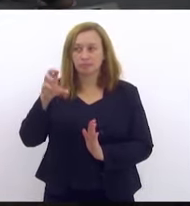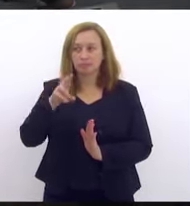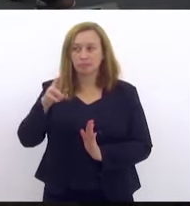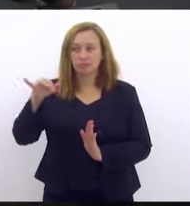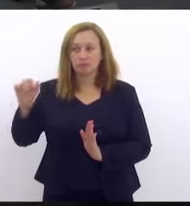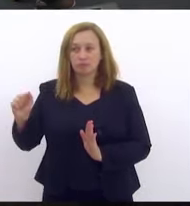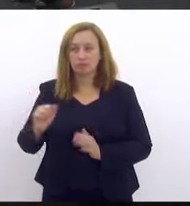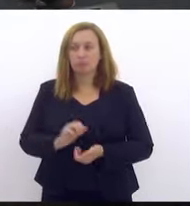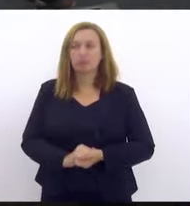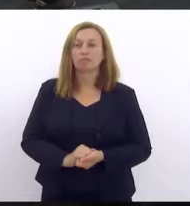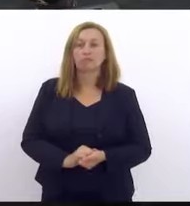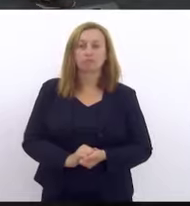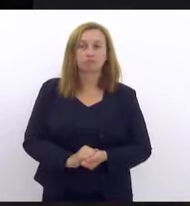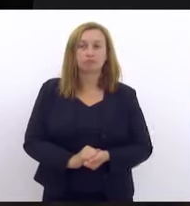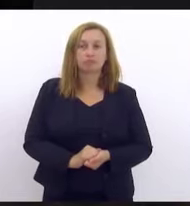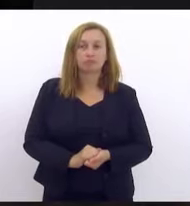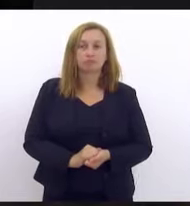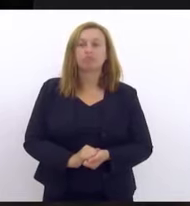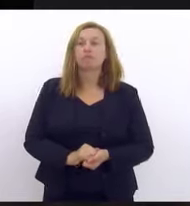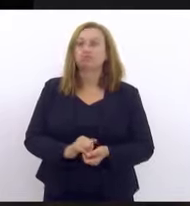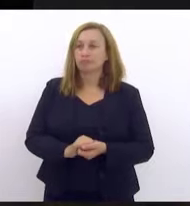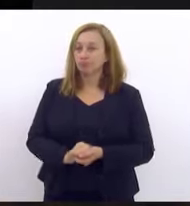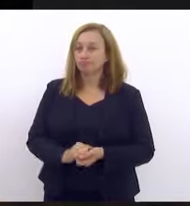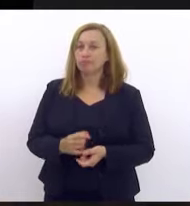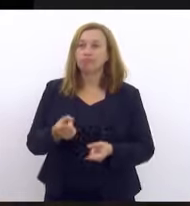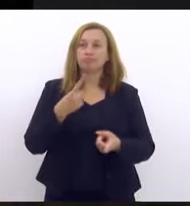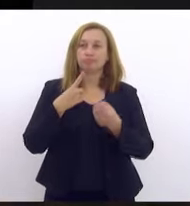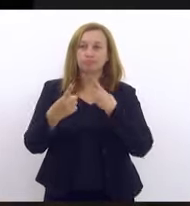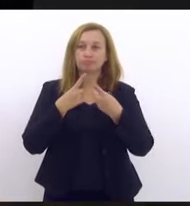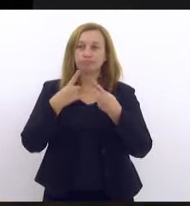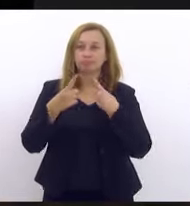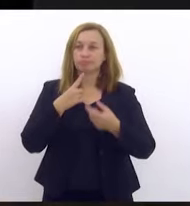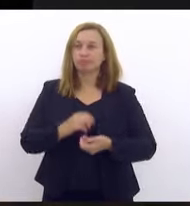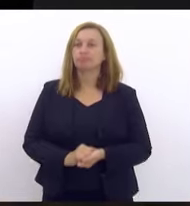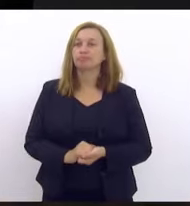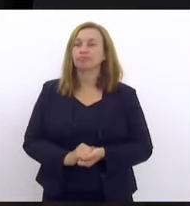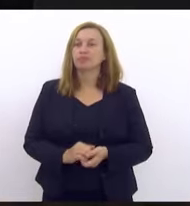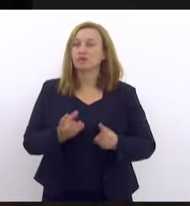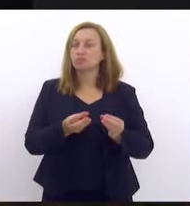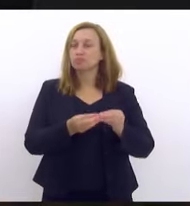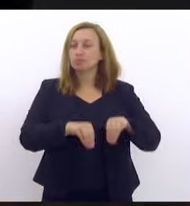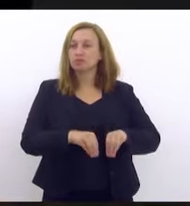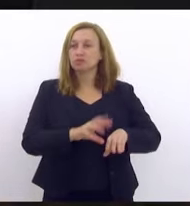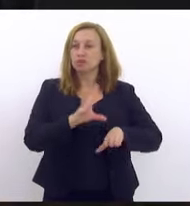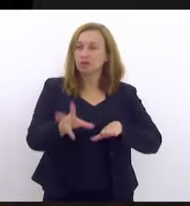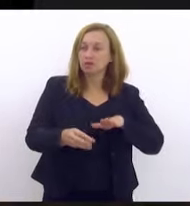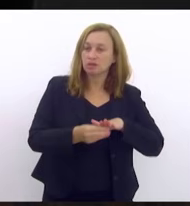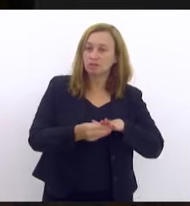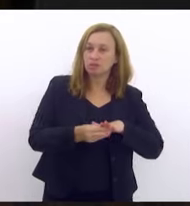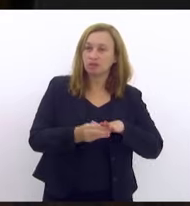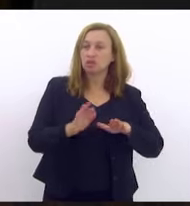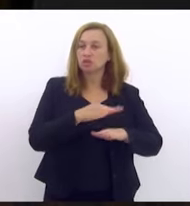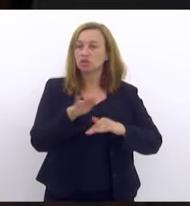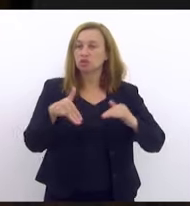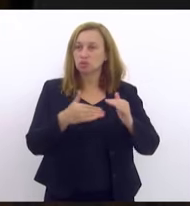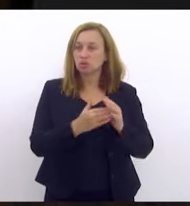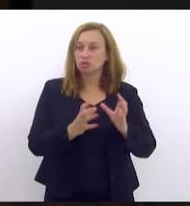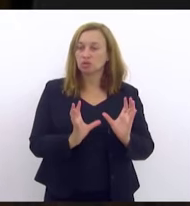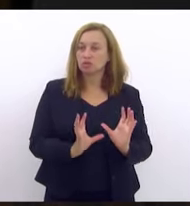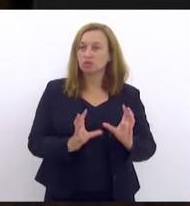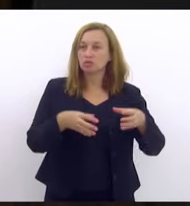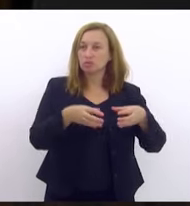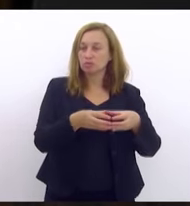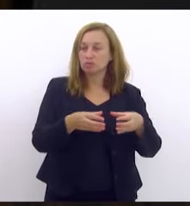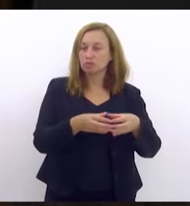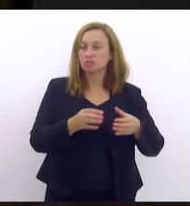da CCJ. Com os pareceres emitidos, ficam prejudicados as emendas de todos os